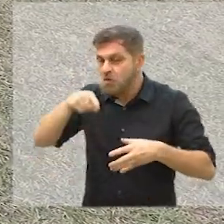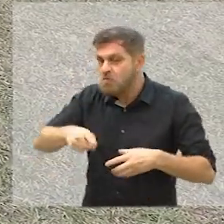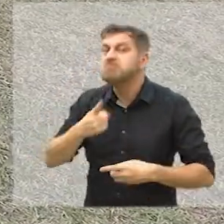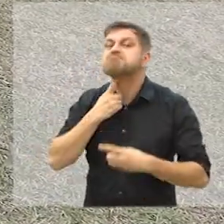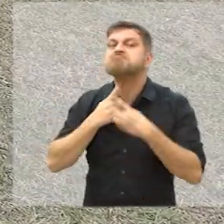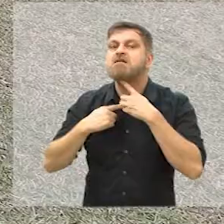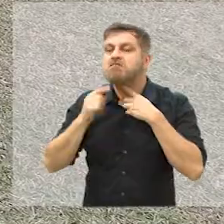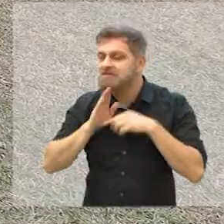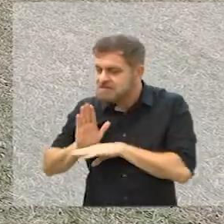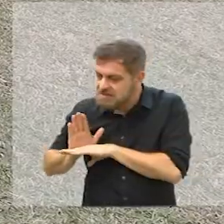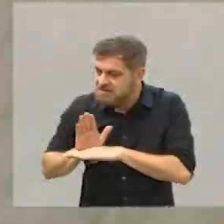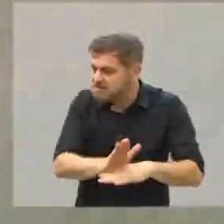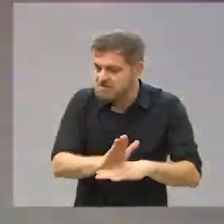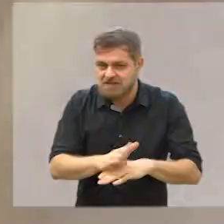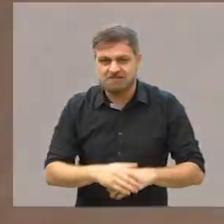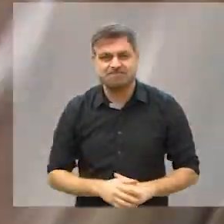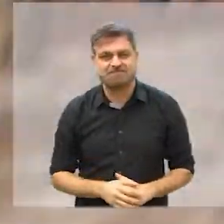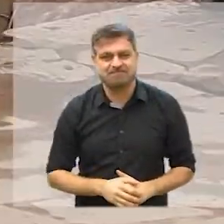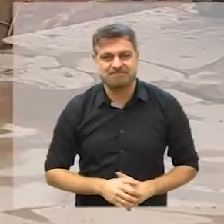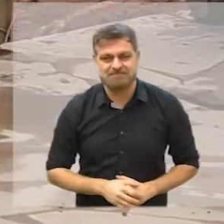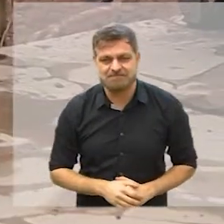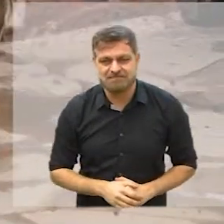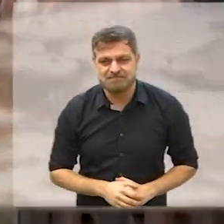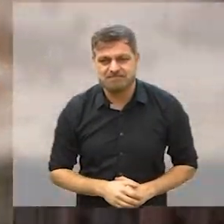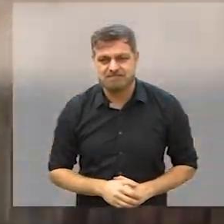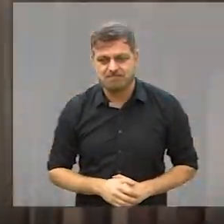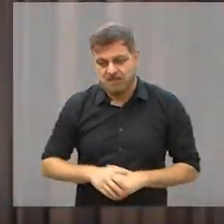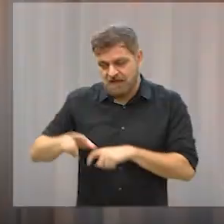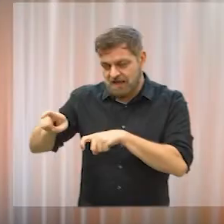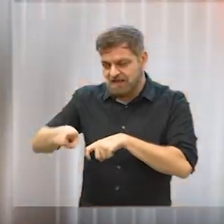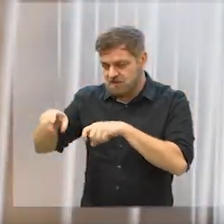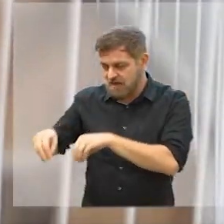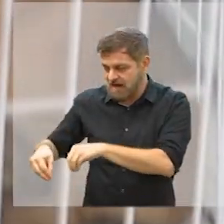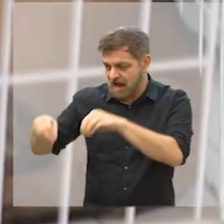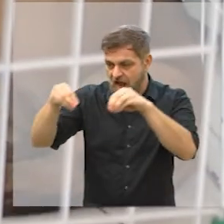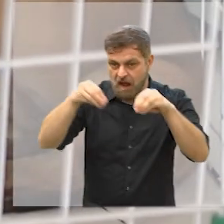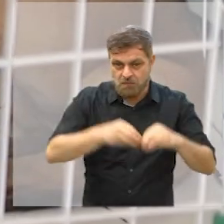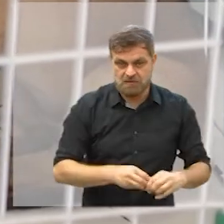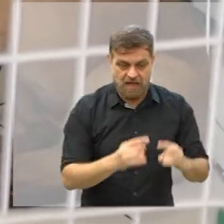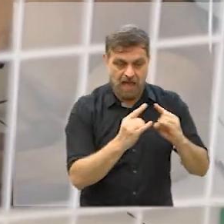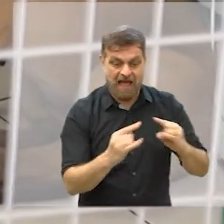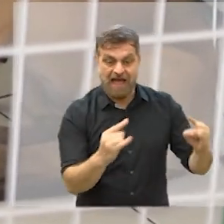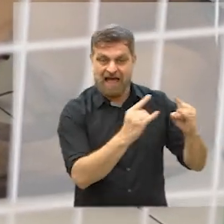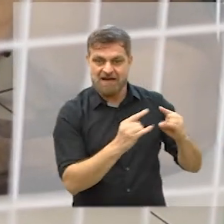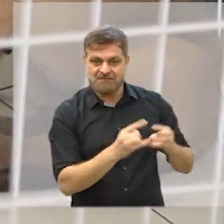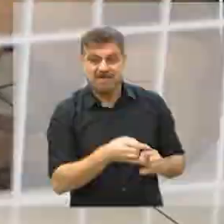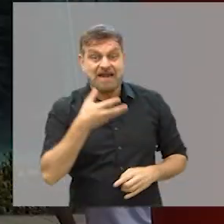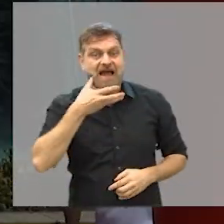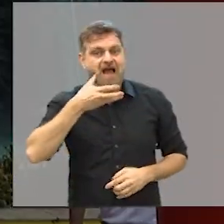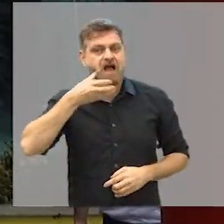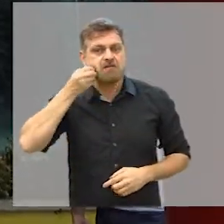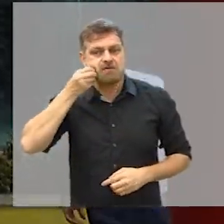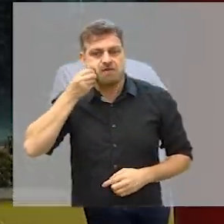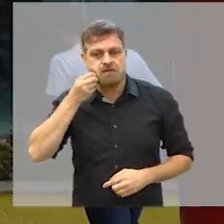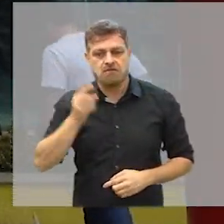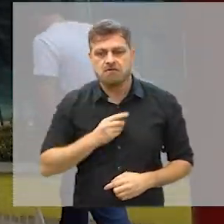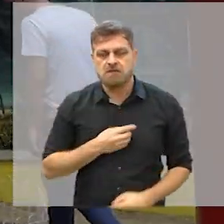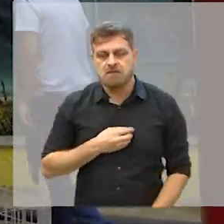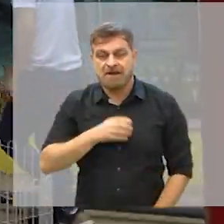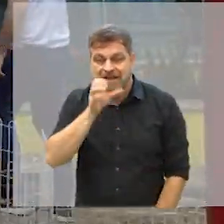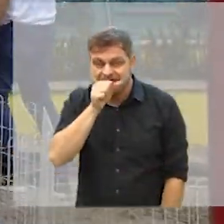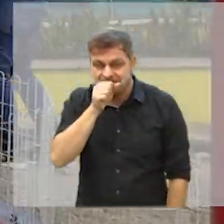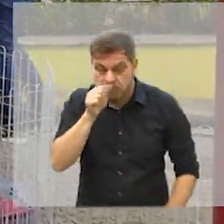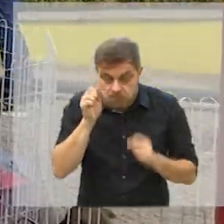aí querendo fazer a diferença. Da chácara para a feirinha de adoção. Nada de dormir até tarde